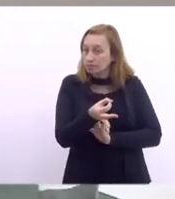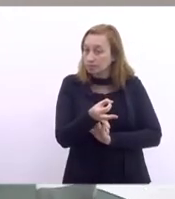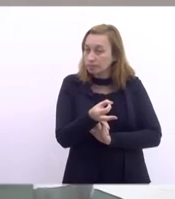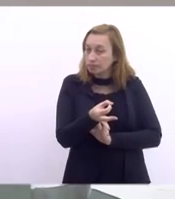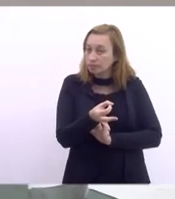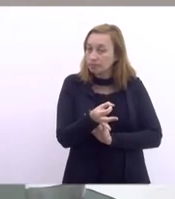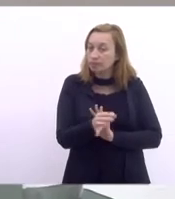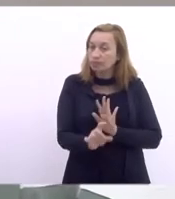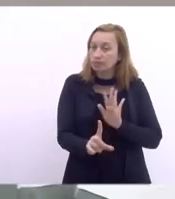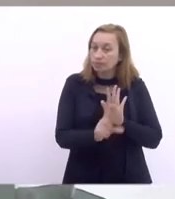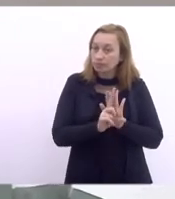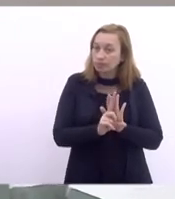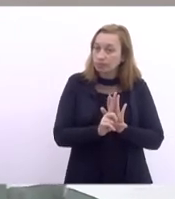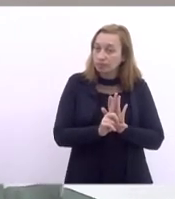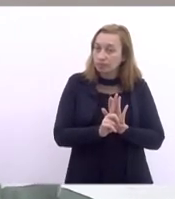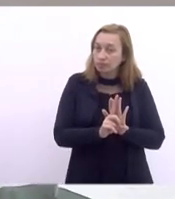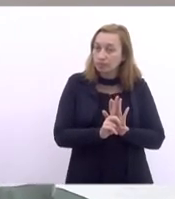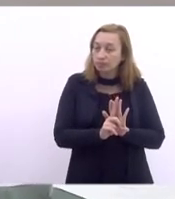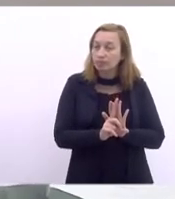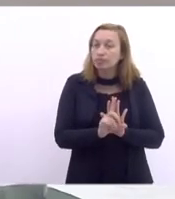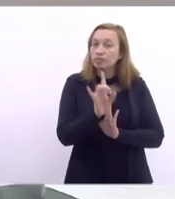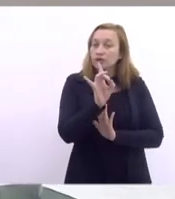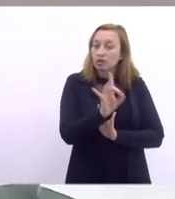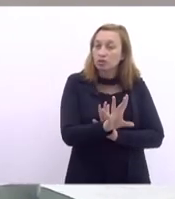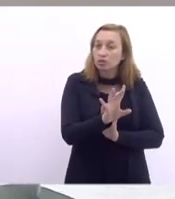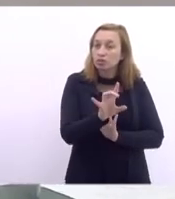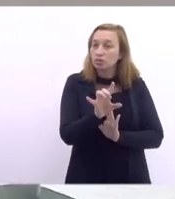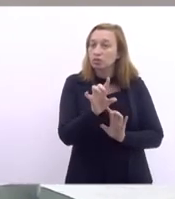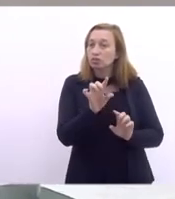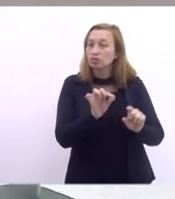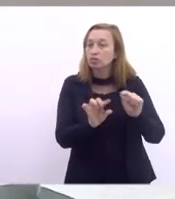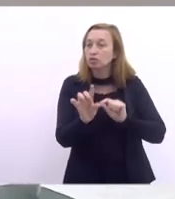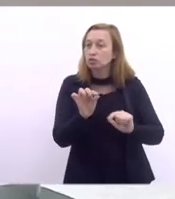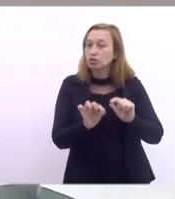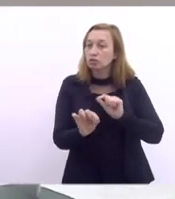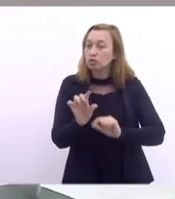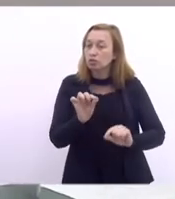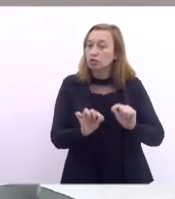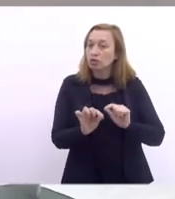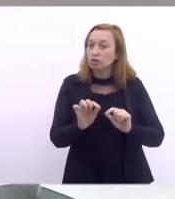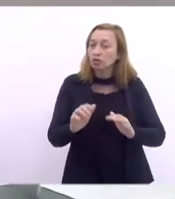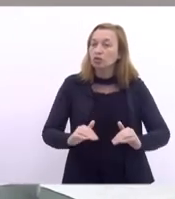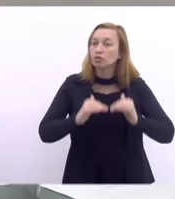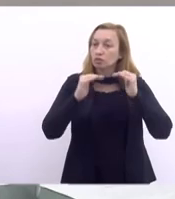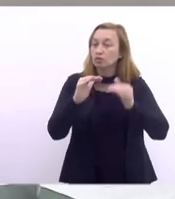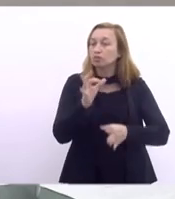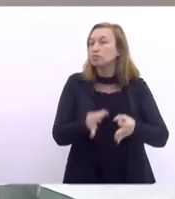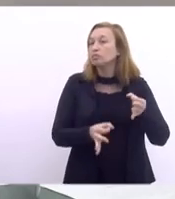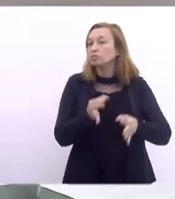considerando as as duas últimas decisões do supremo